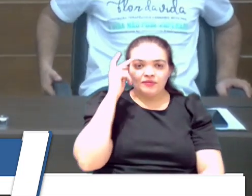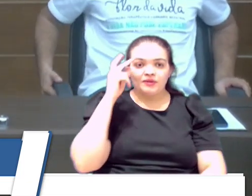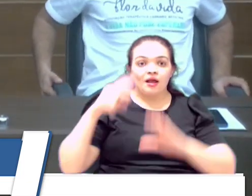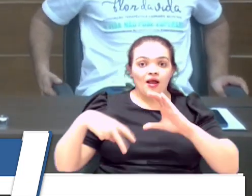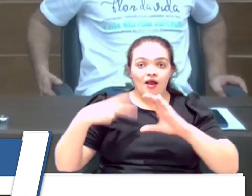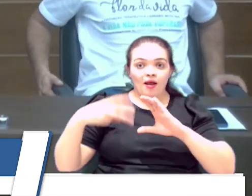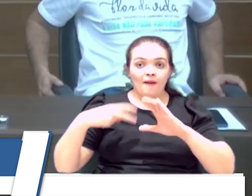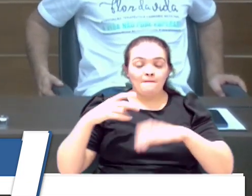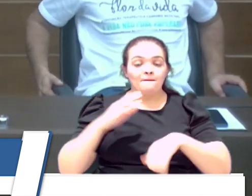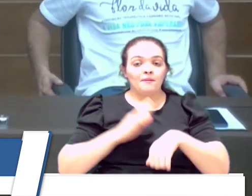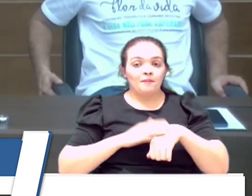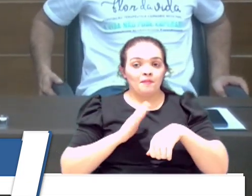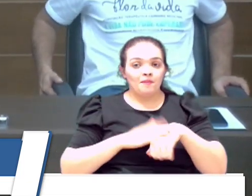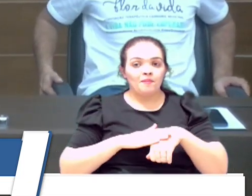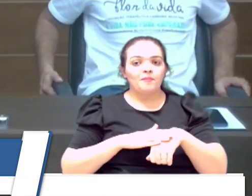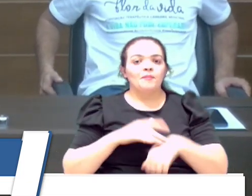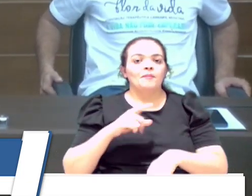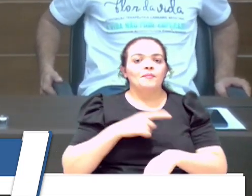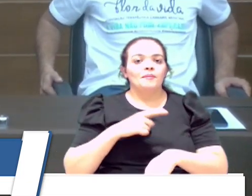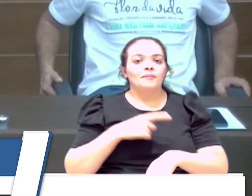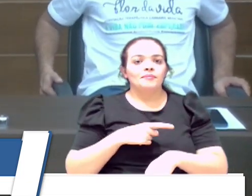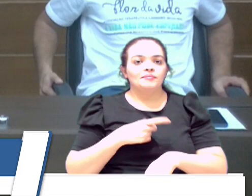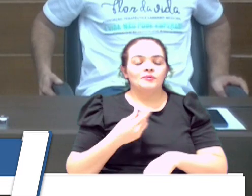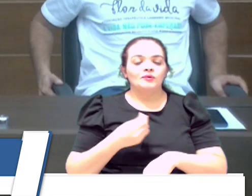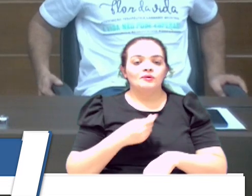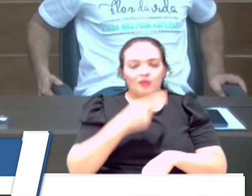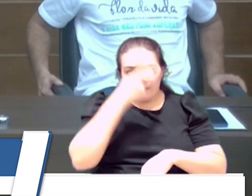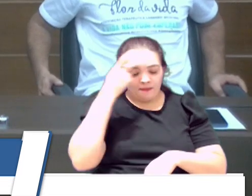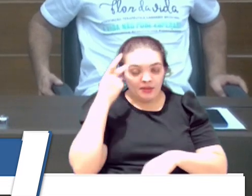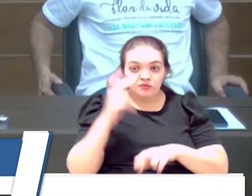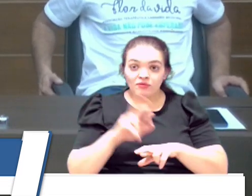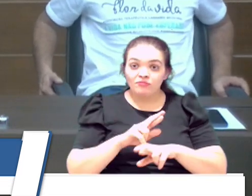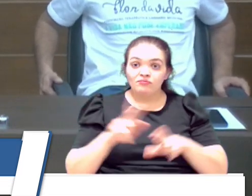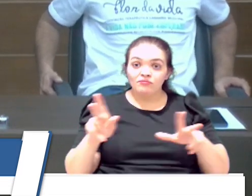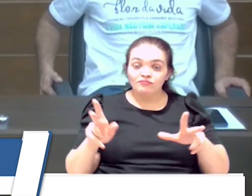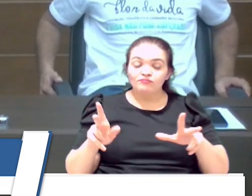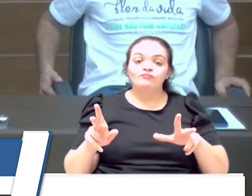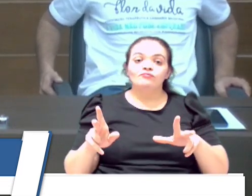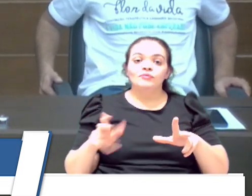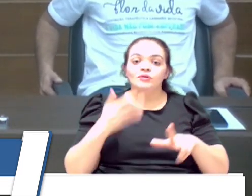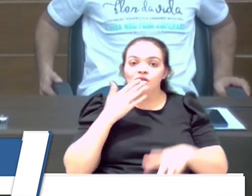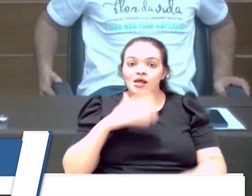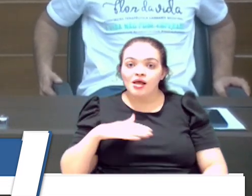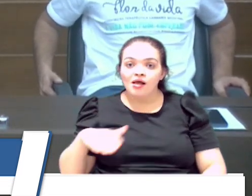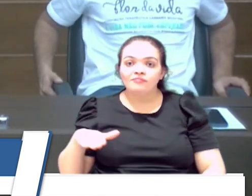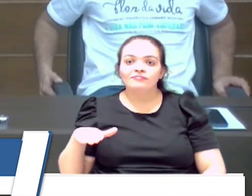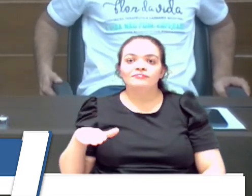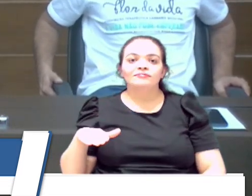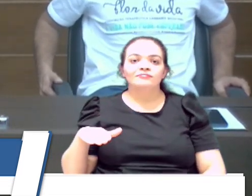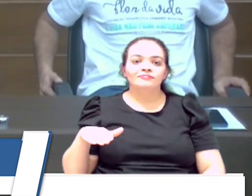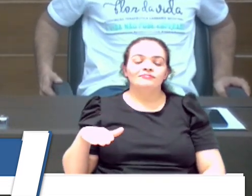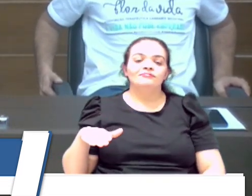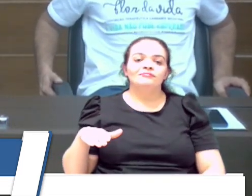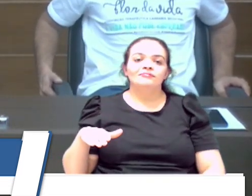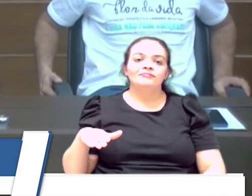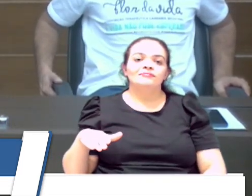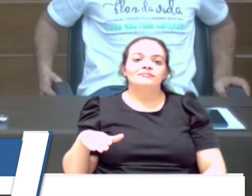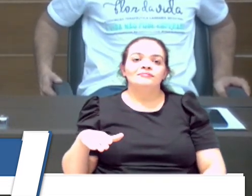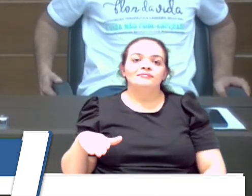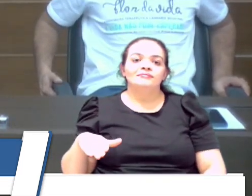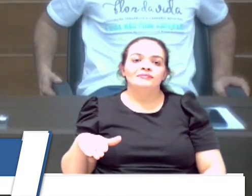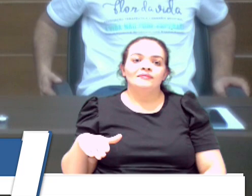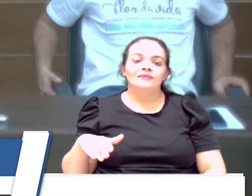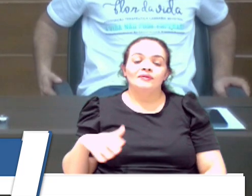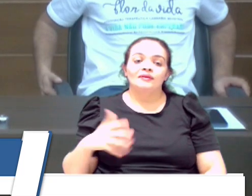tem um público diferente, que são as crianças, que